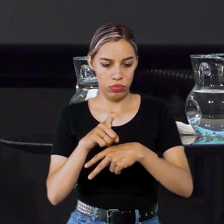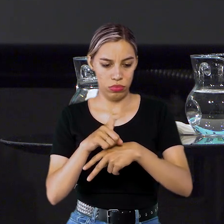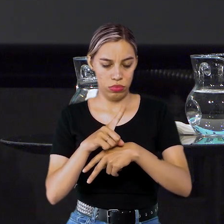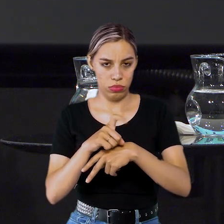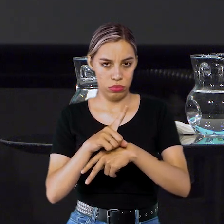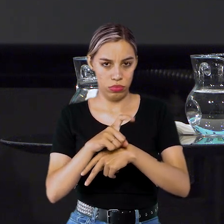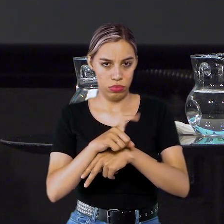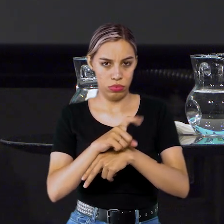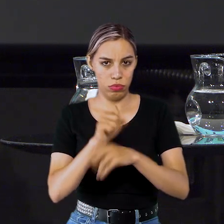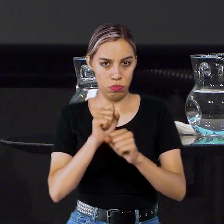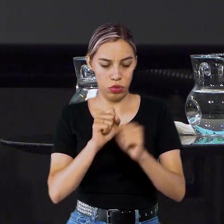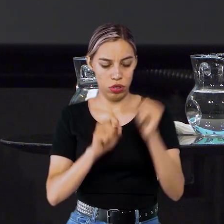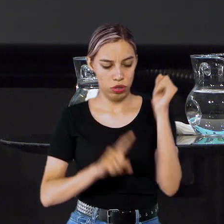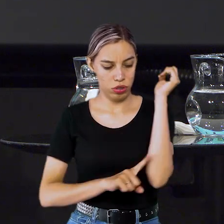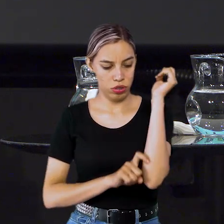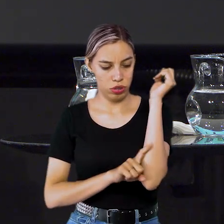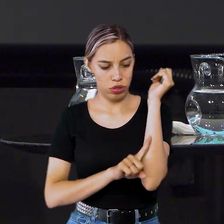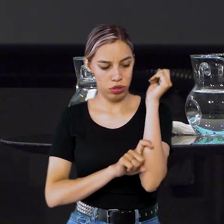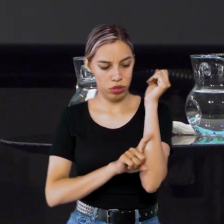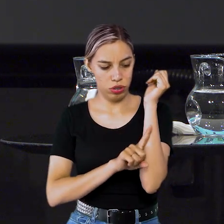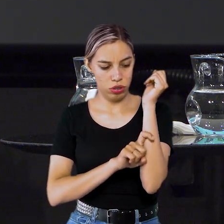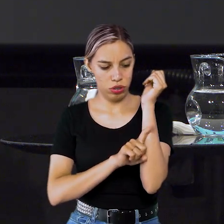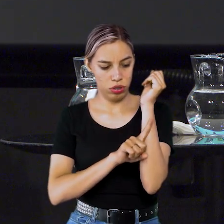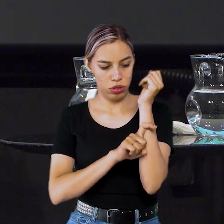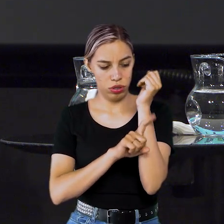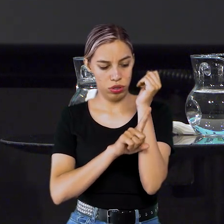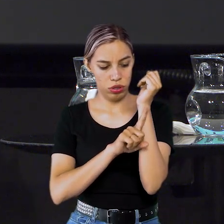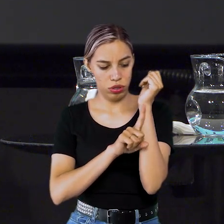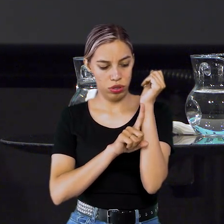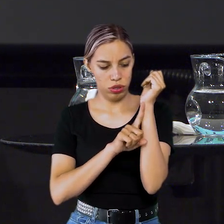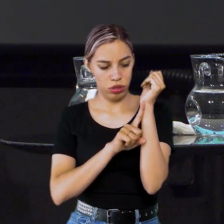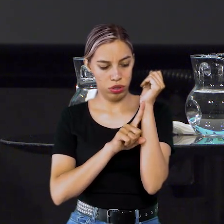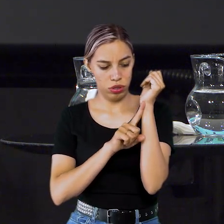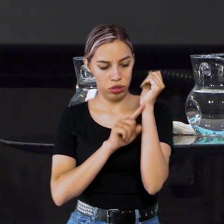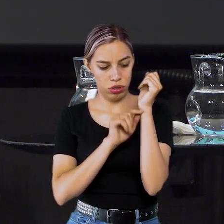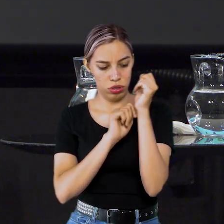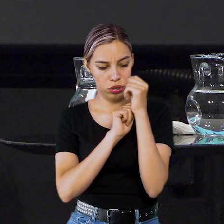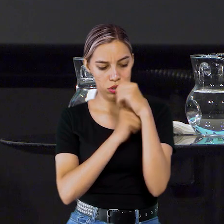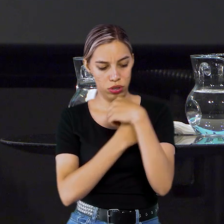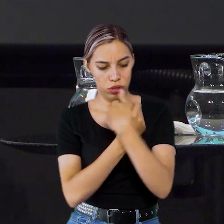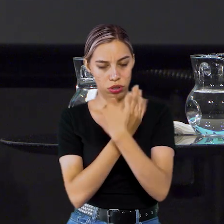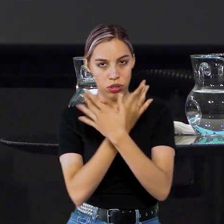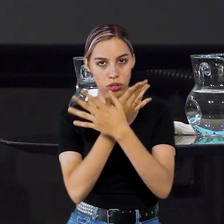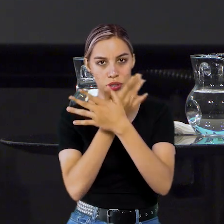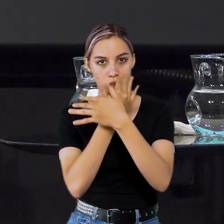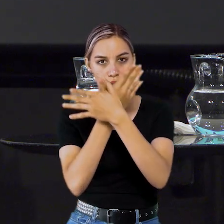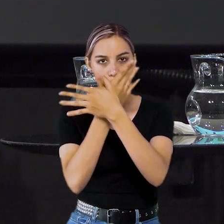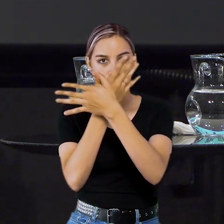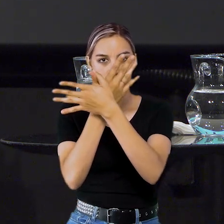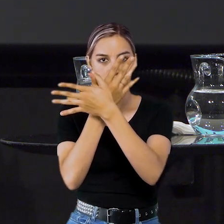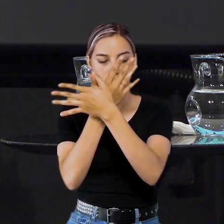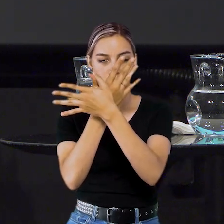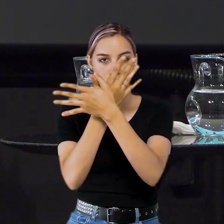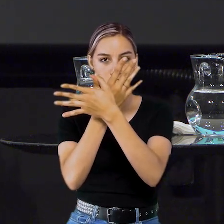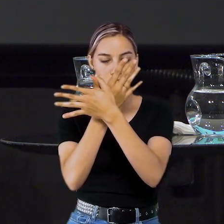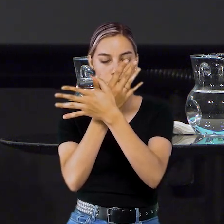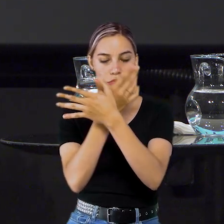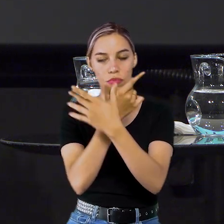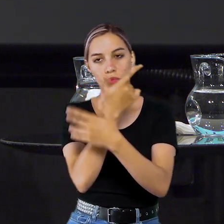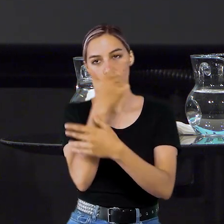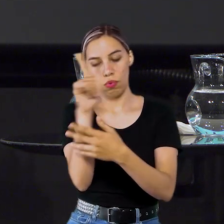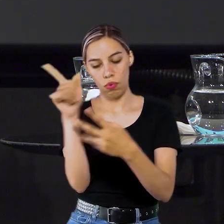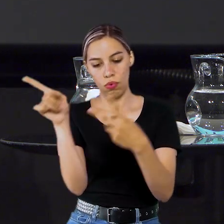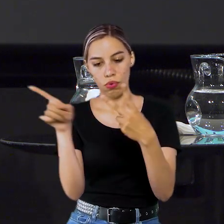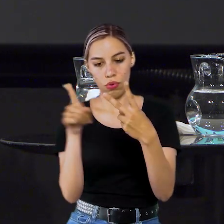subir, transformar seus casulos e transformar em borboleta.